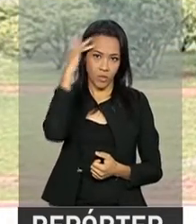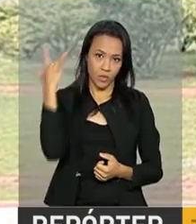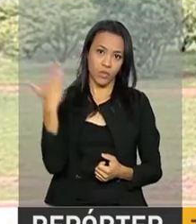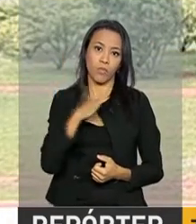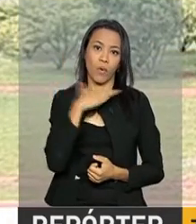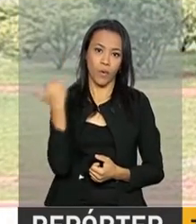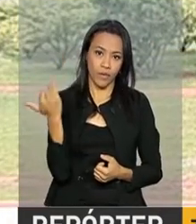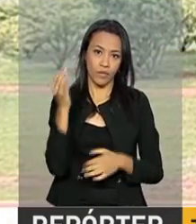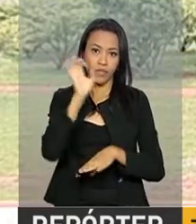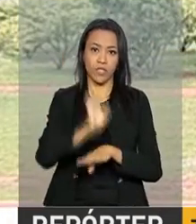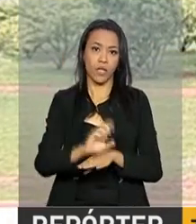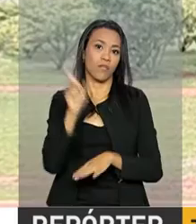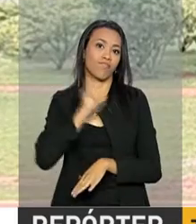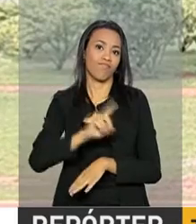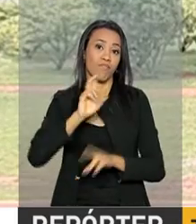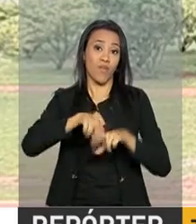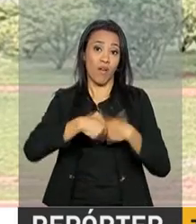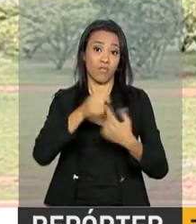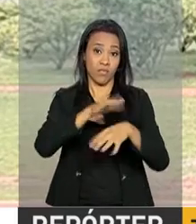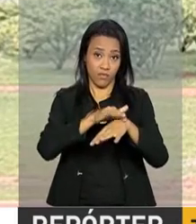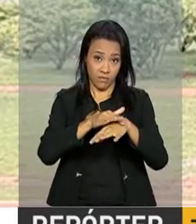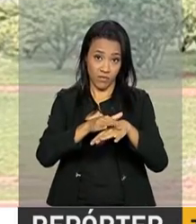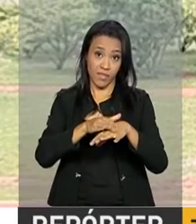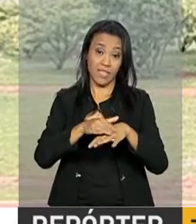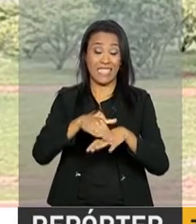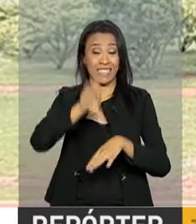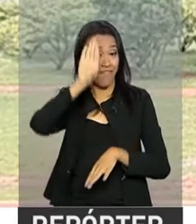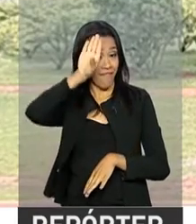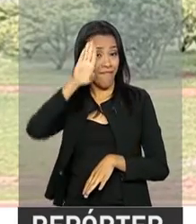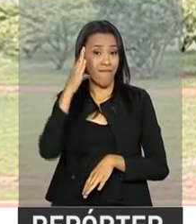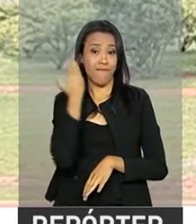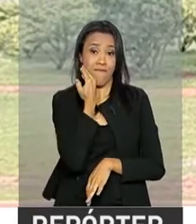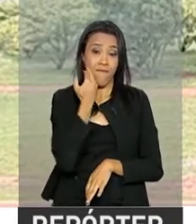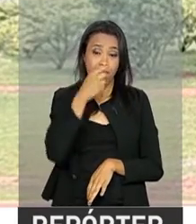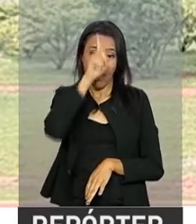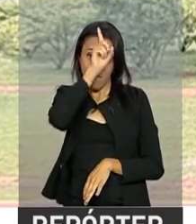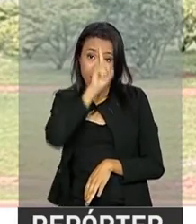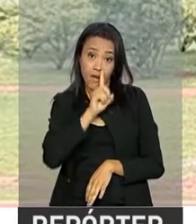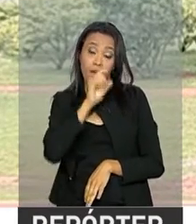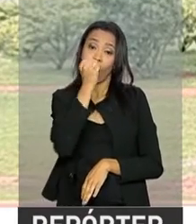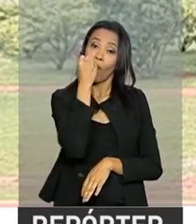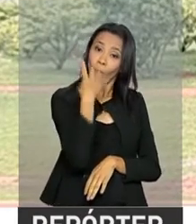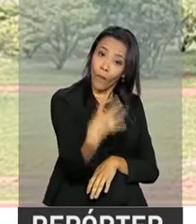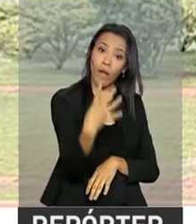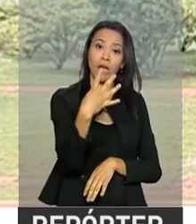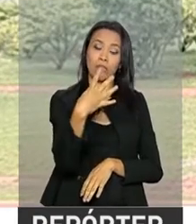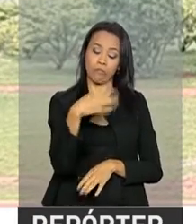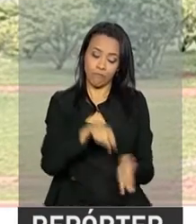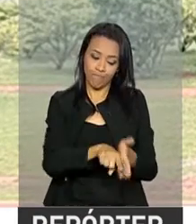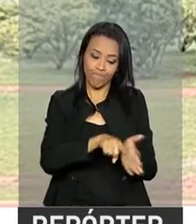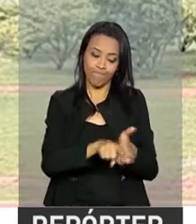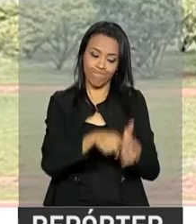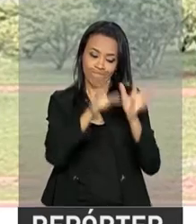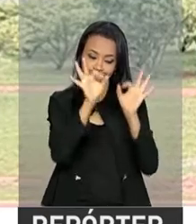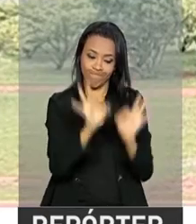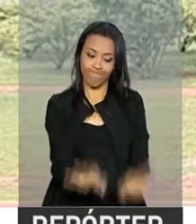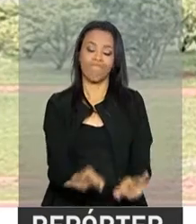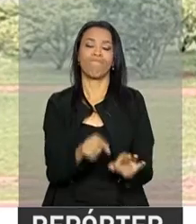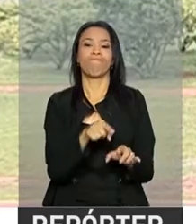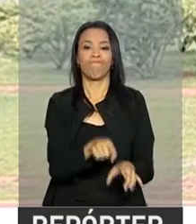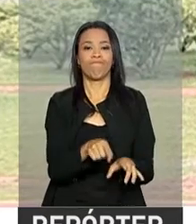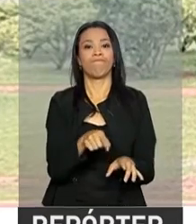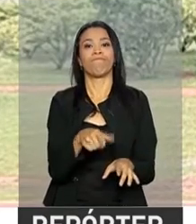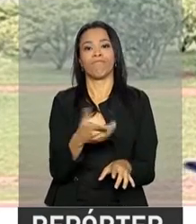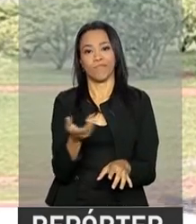em Minas Gerais por febre amarela, segundo o Ministério da Saúde. 4 tiveram exames confirmados para a forma silvestre